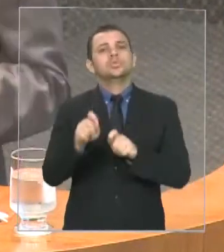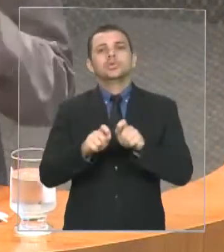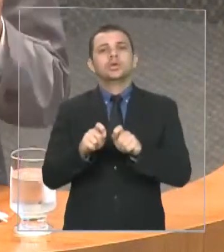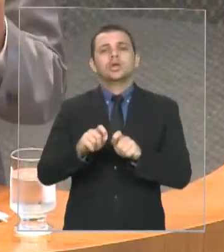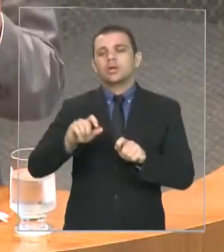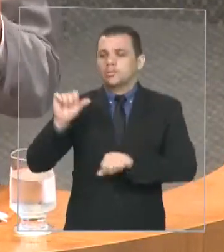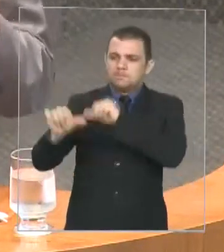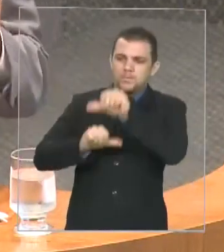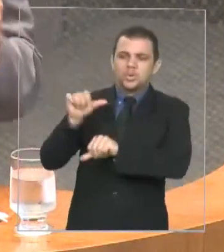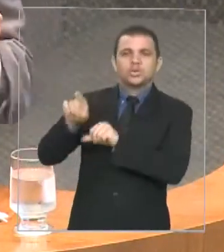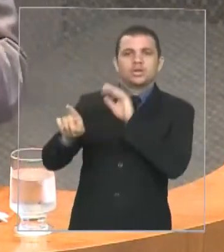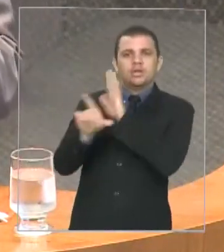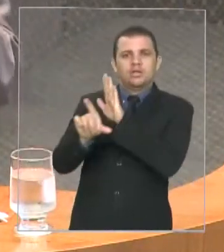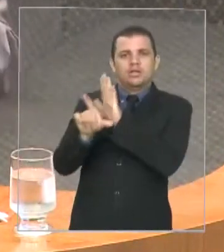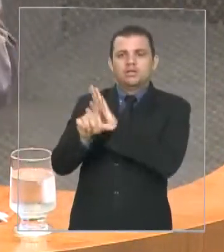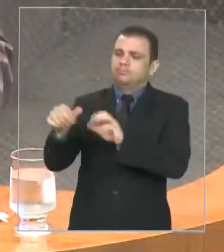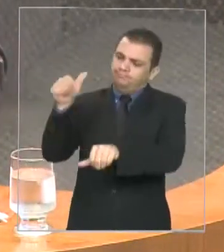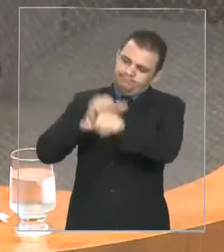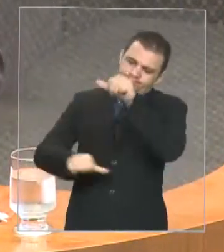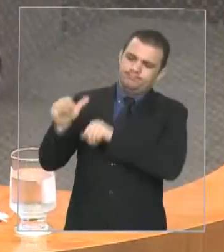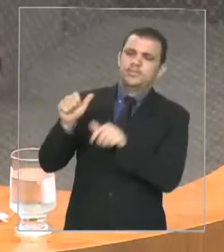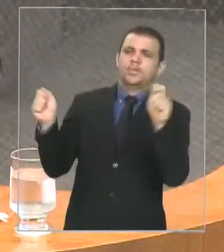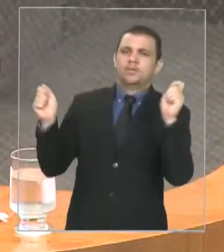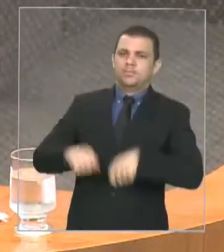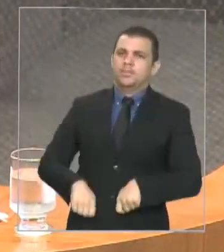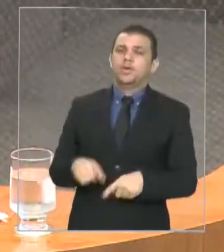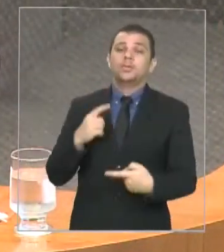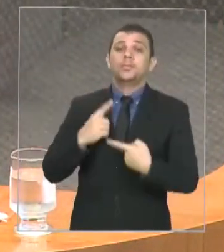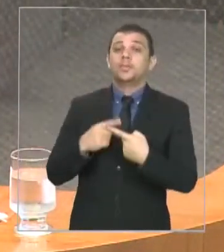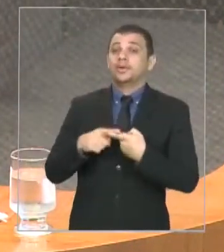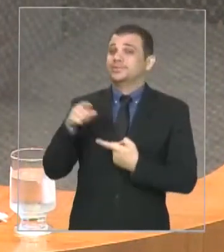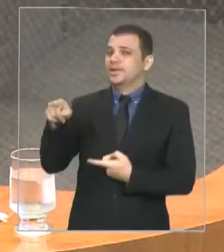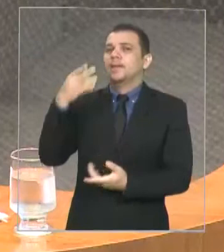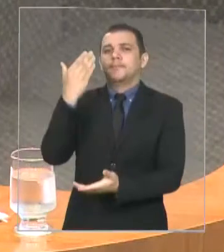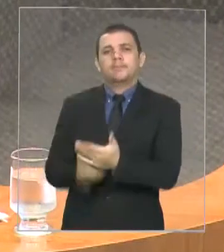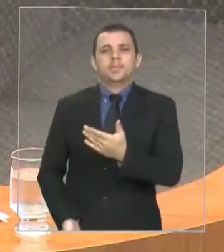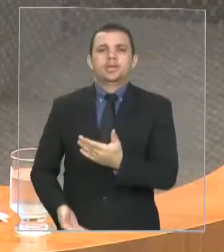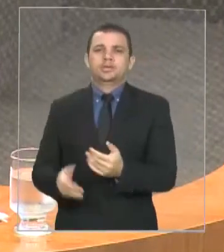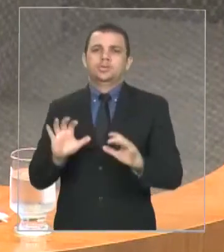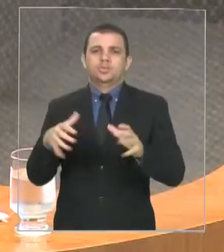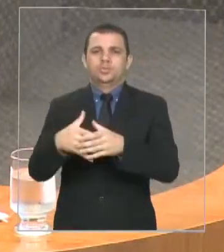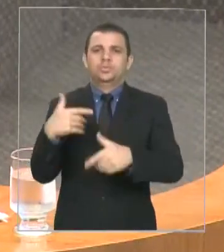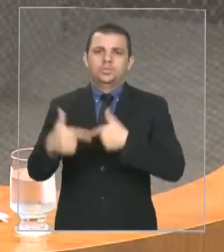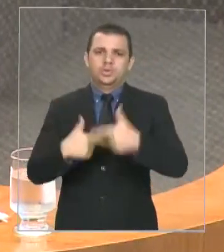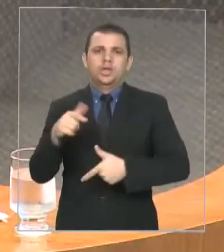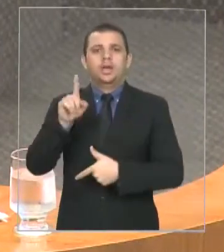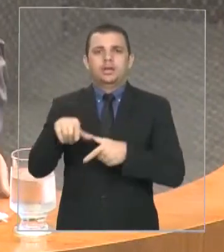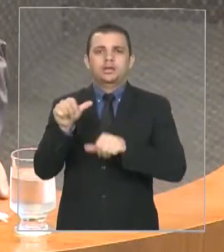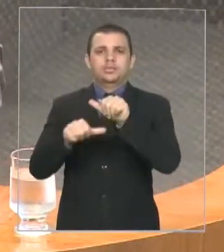prejuízo incalculável para a classe trabalhadora, que é a reforma trabalhista que